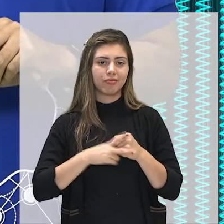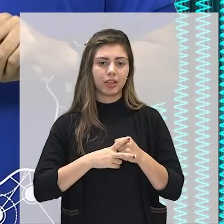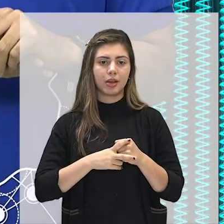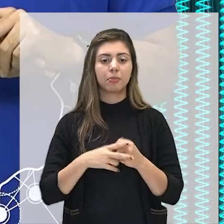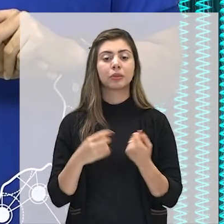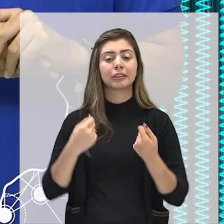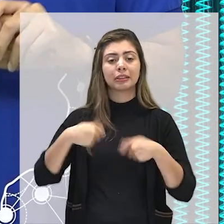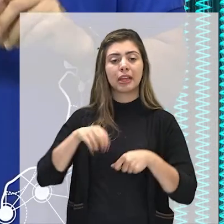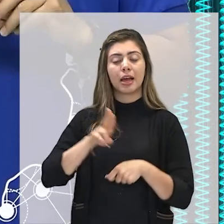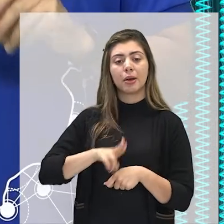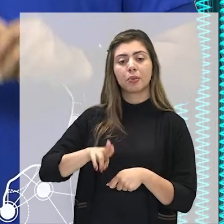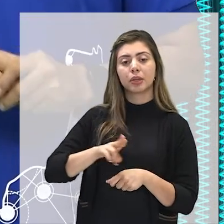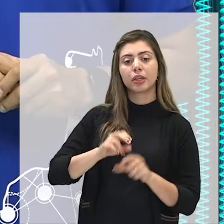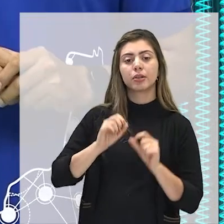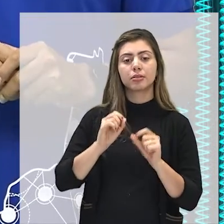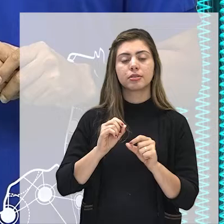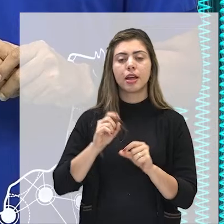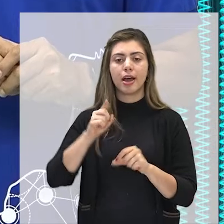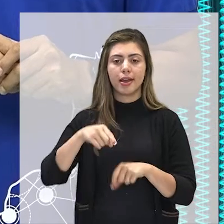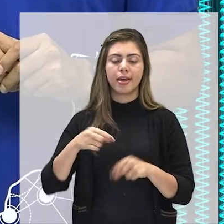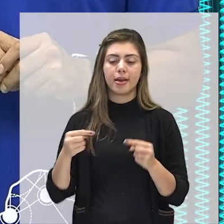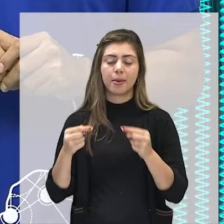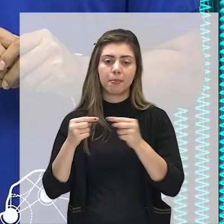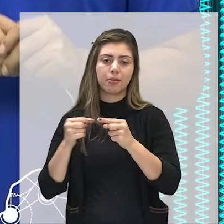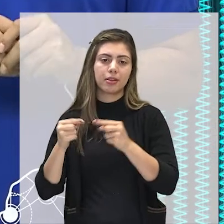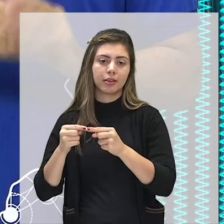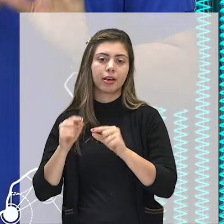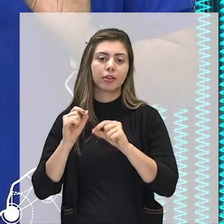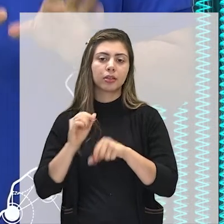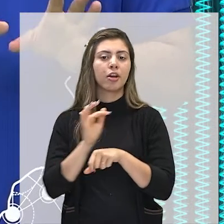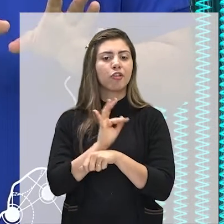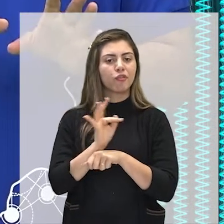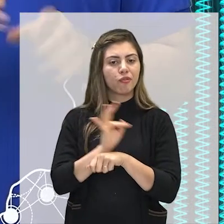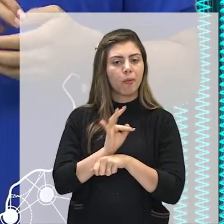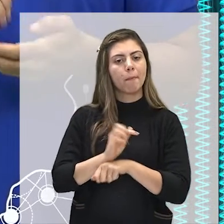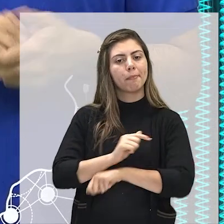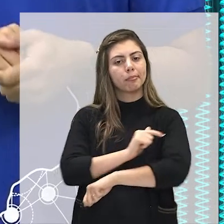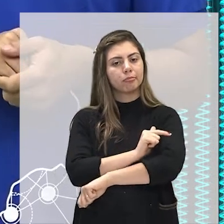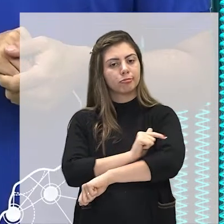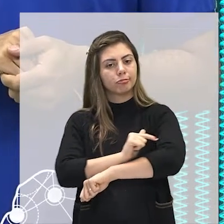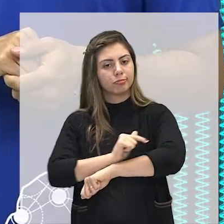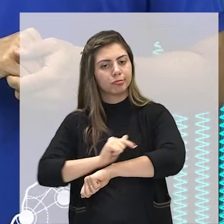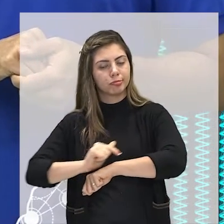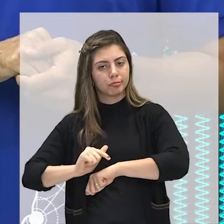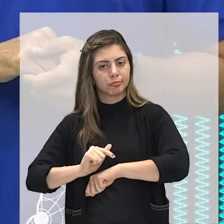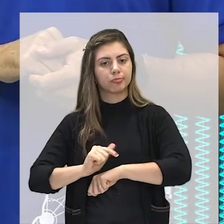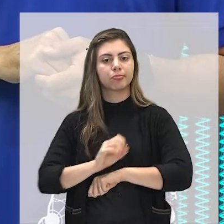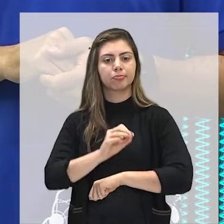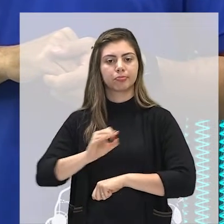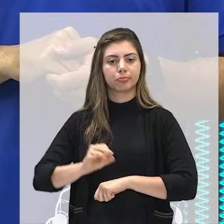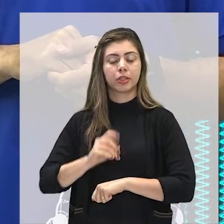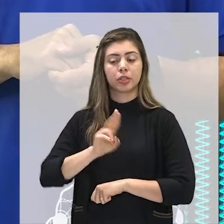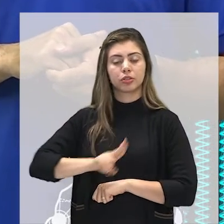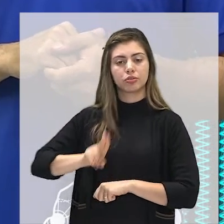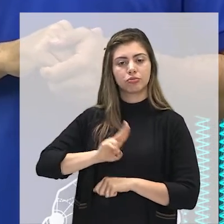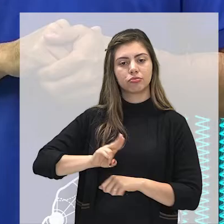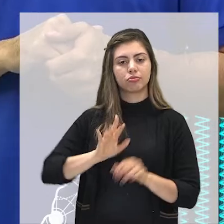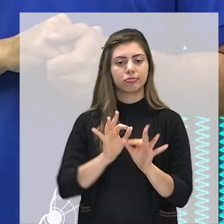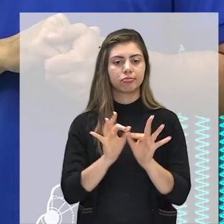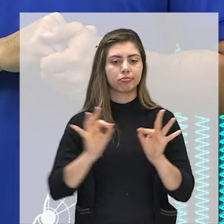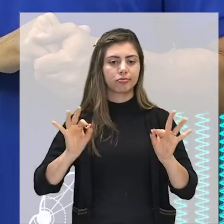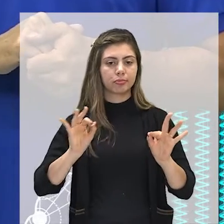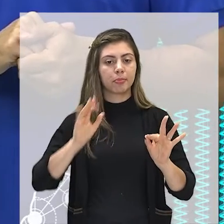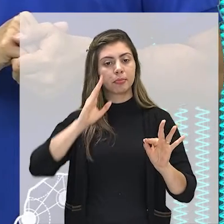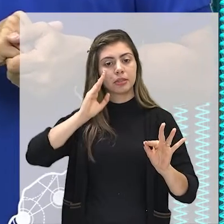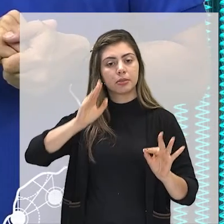fazer sugestões, geralmente é considerado uma forma mais formal e educada de expressão,